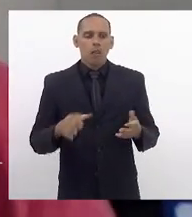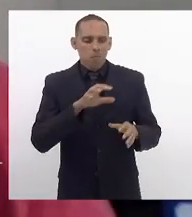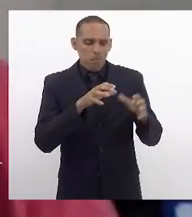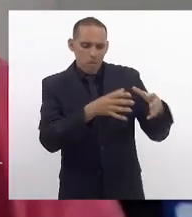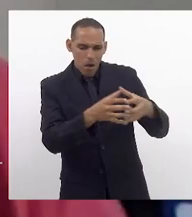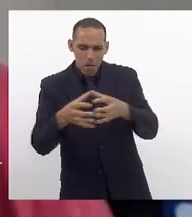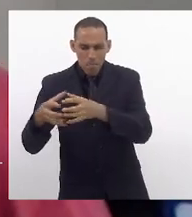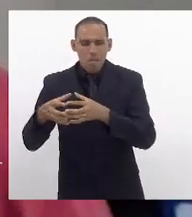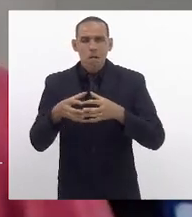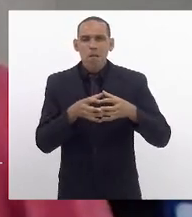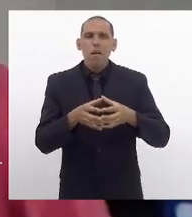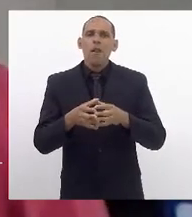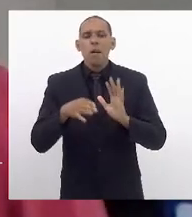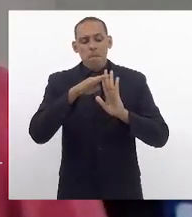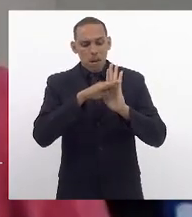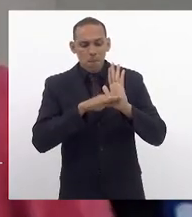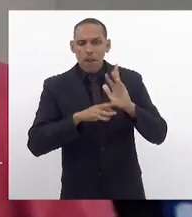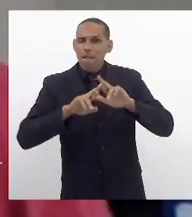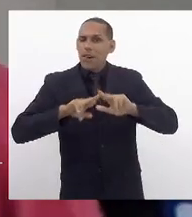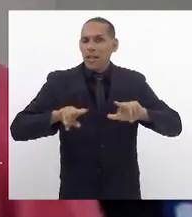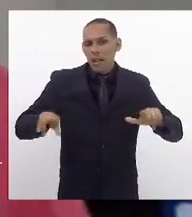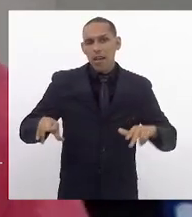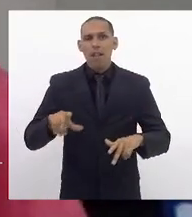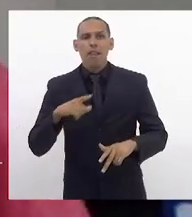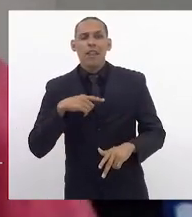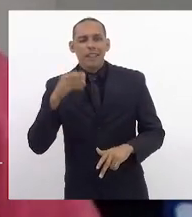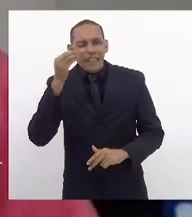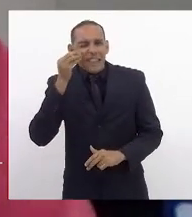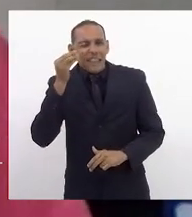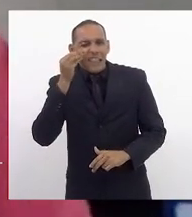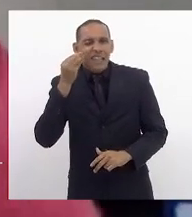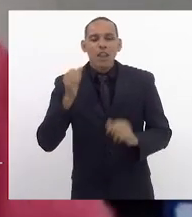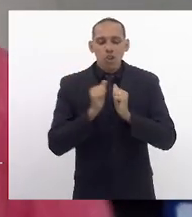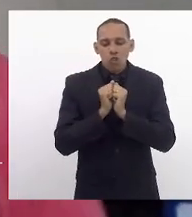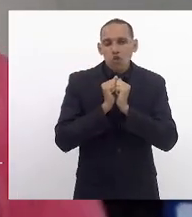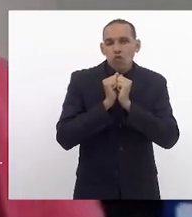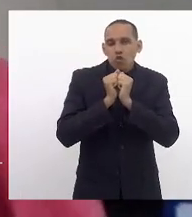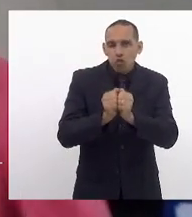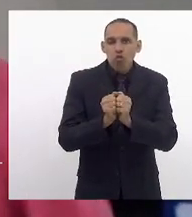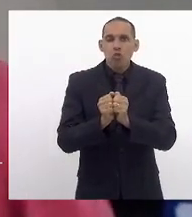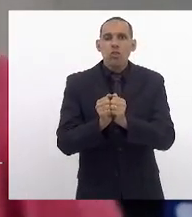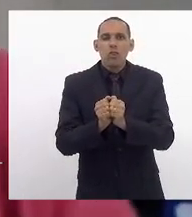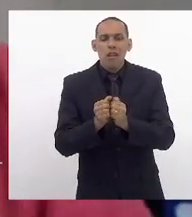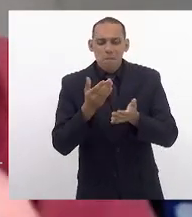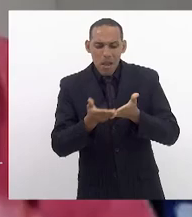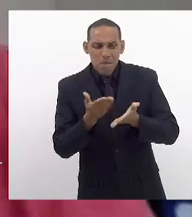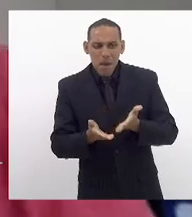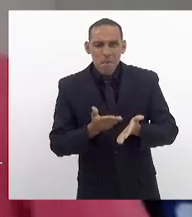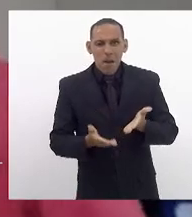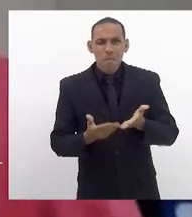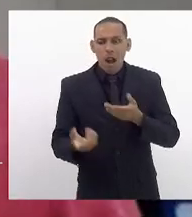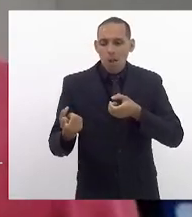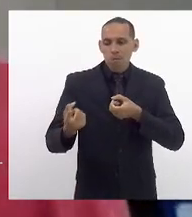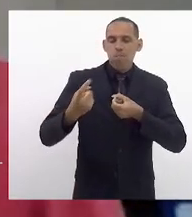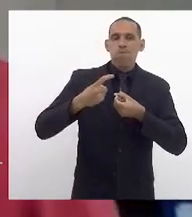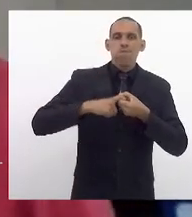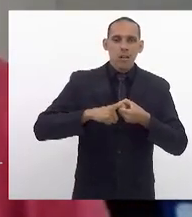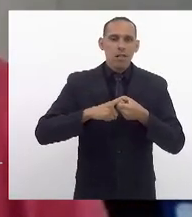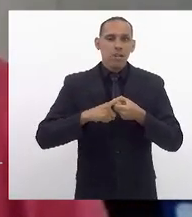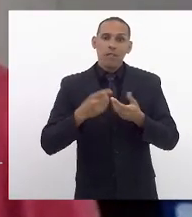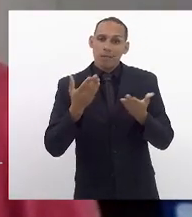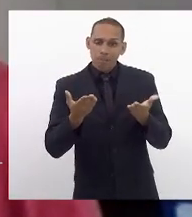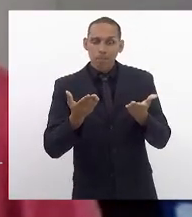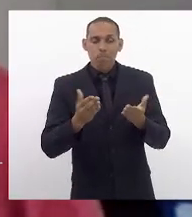trazido diferentes pautas para tentar, junto com esse processo de recomposição de perdas que essa Casa construiu sob a liderança de Vossa